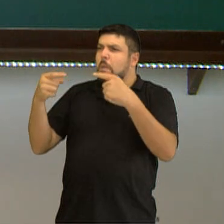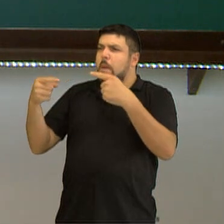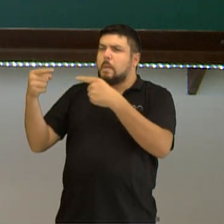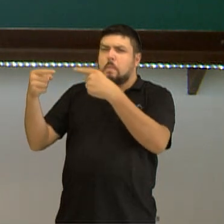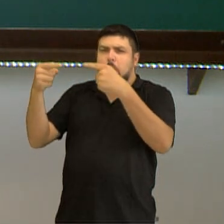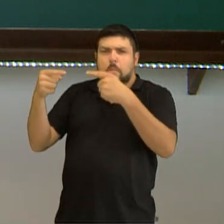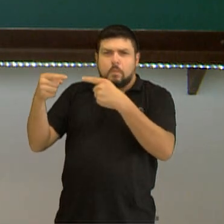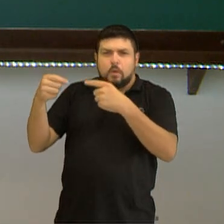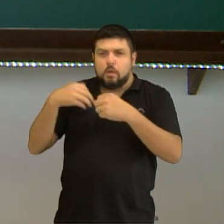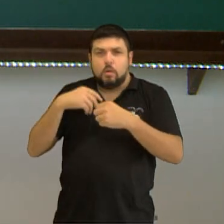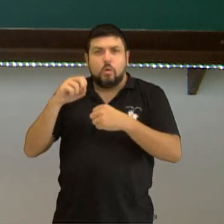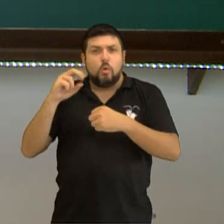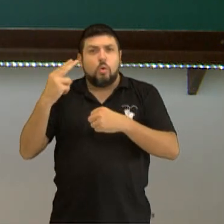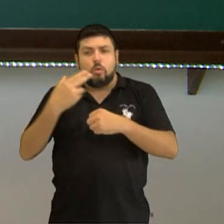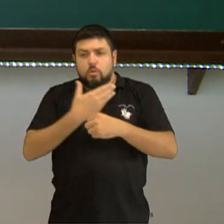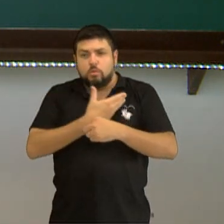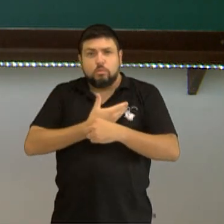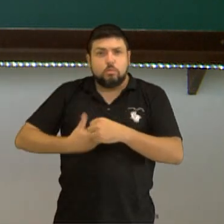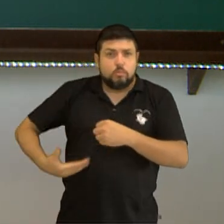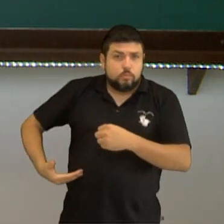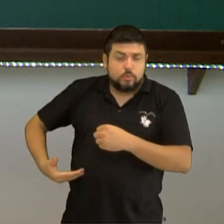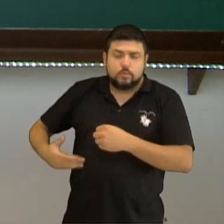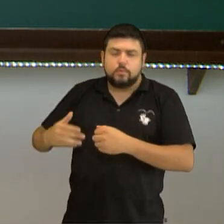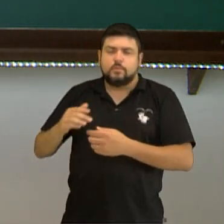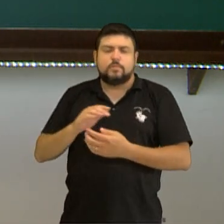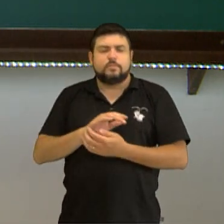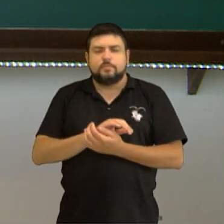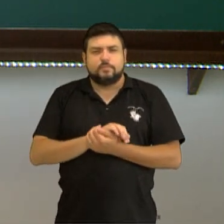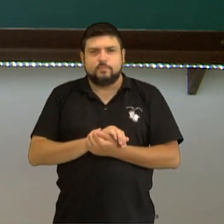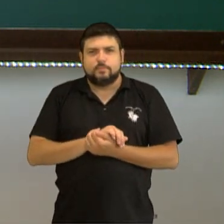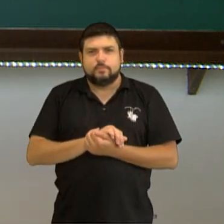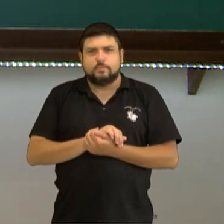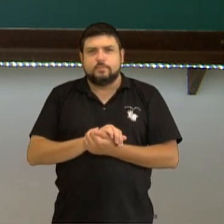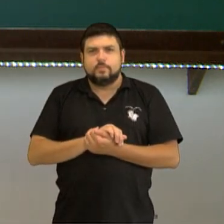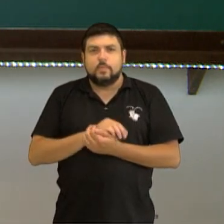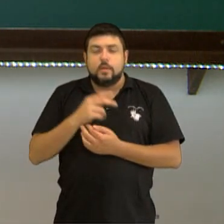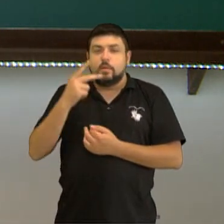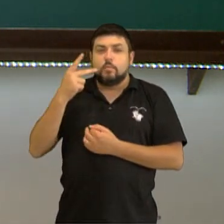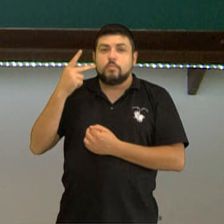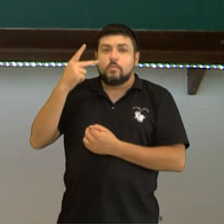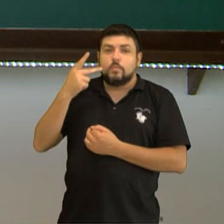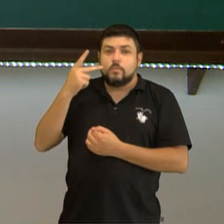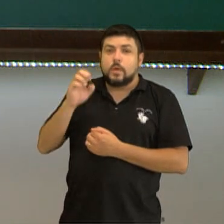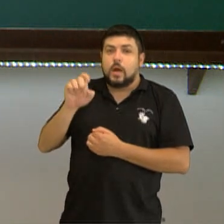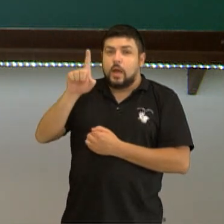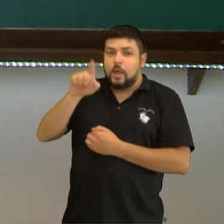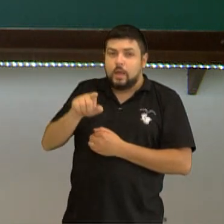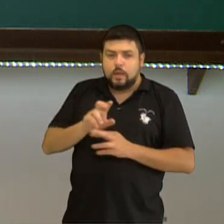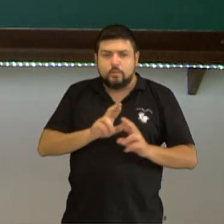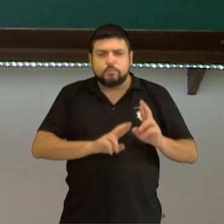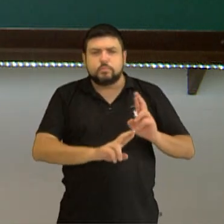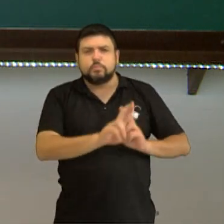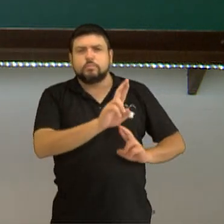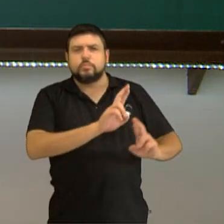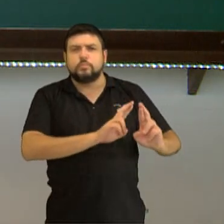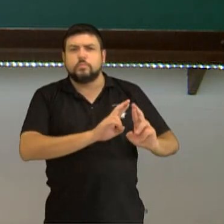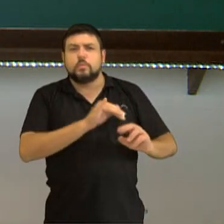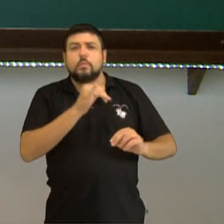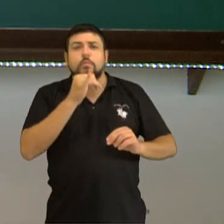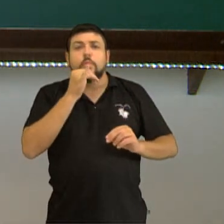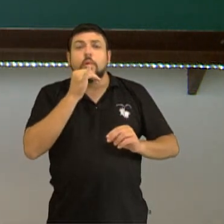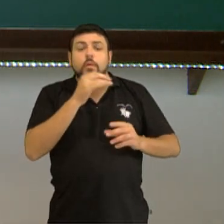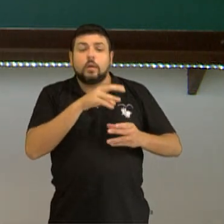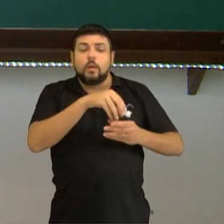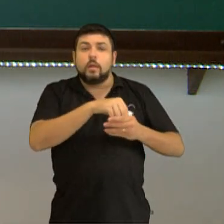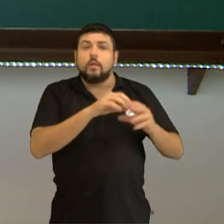do governo. A política ela está em todas as nossas relações diárias, na sua família, dentro